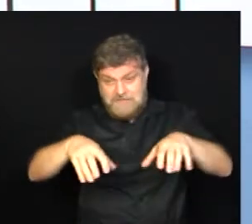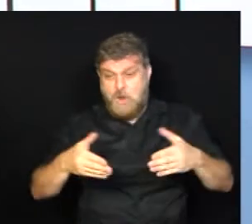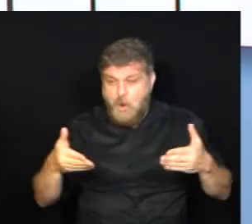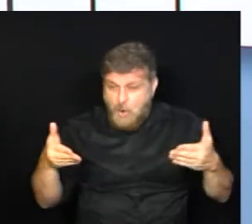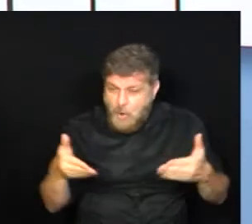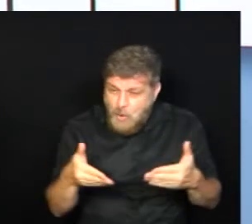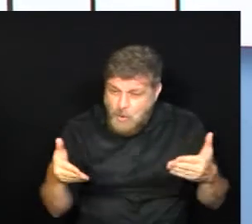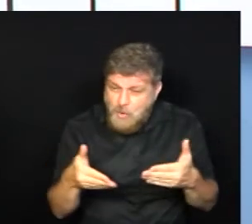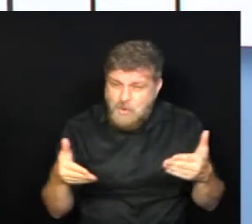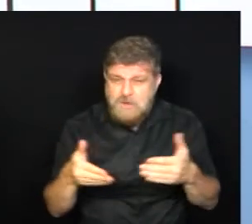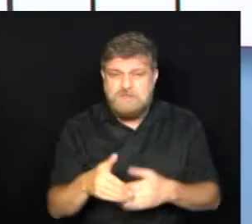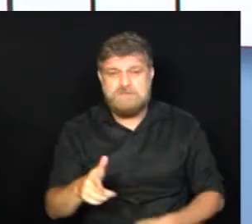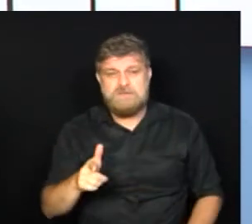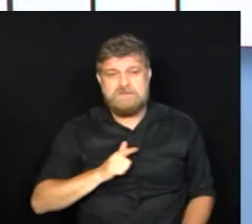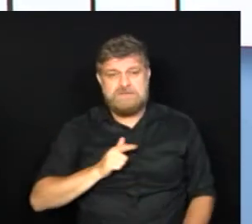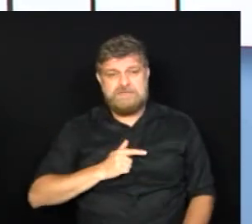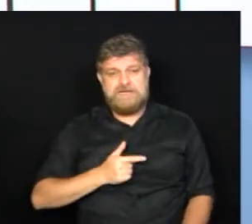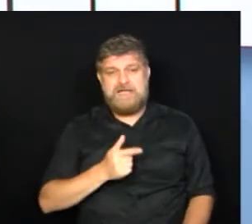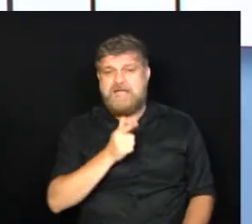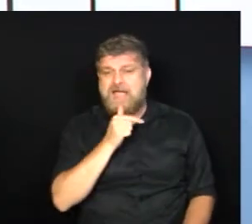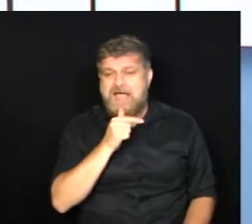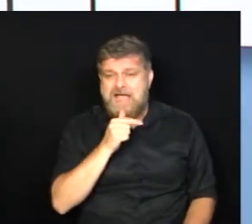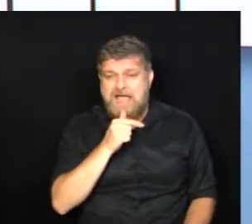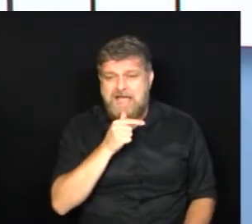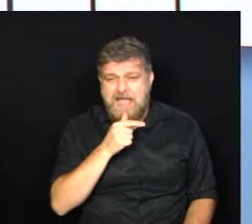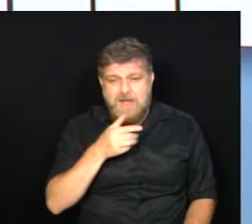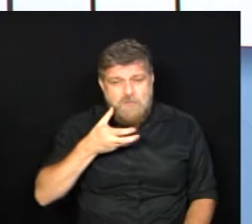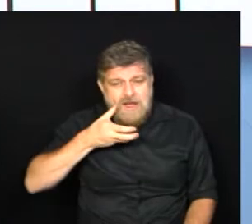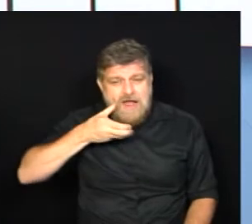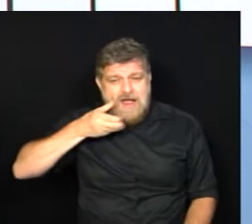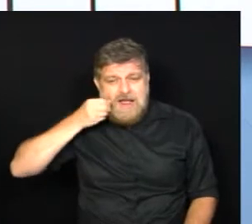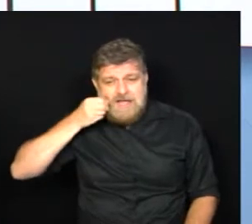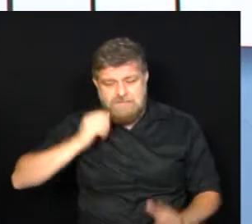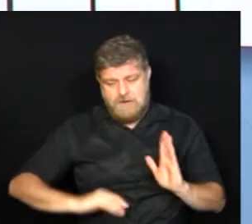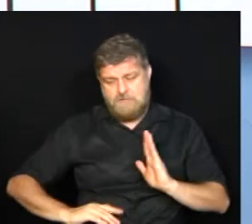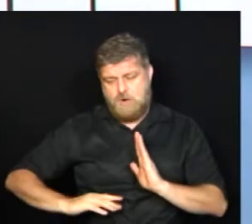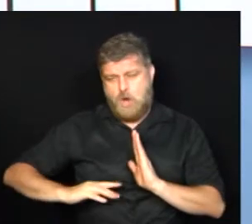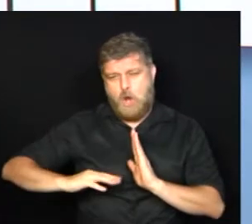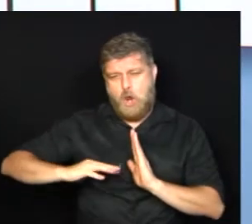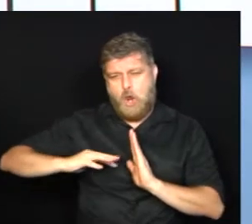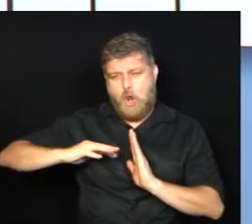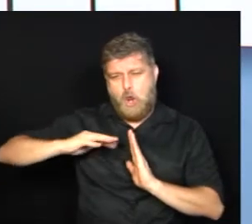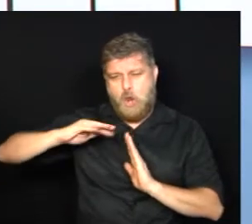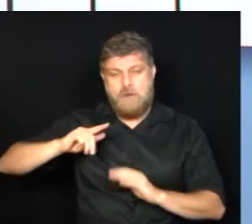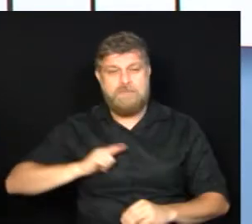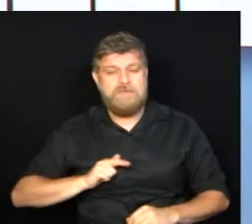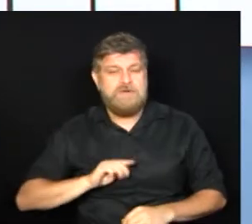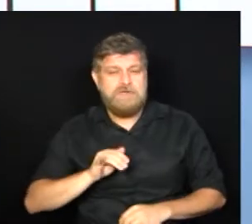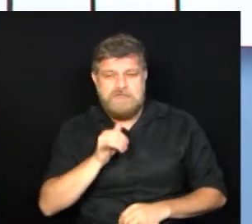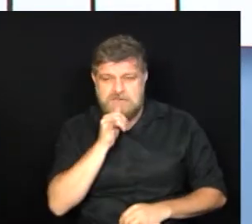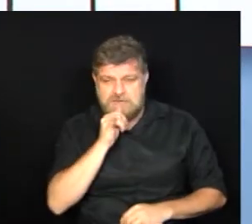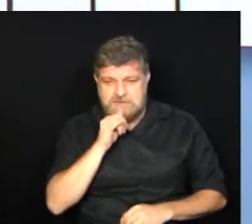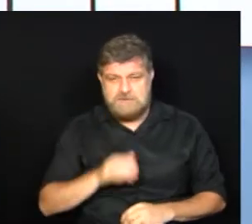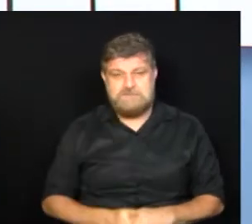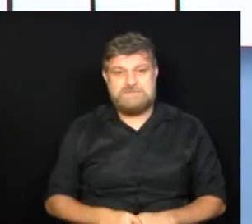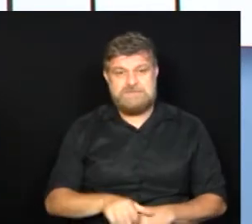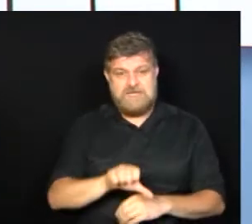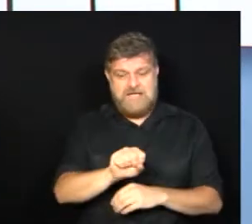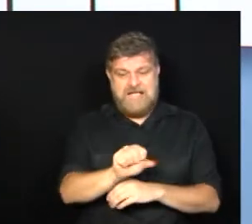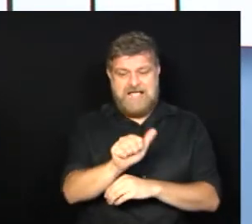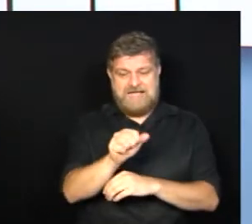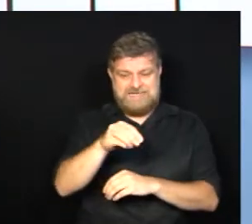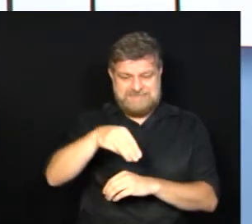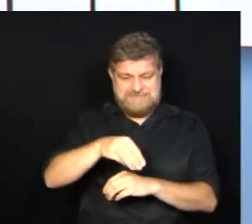gente, faça reserva de água em 2 casos. Olha, para os moradores ali do Jardim Samambaia,